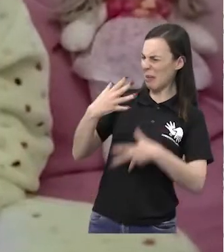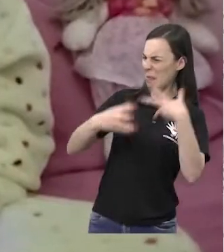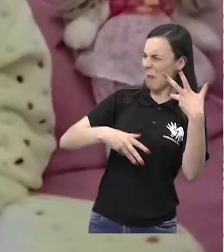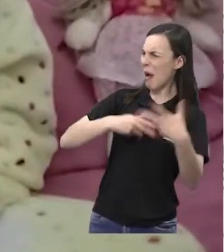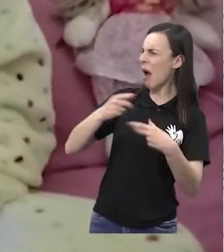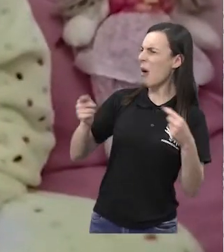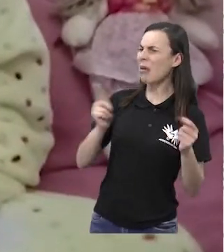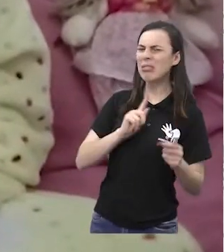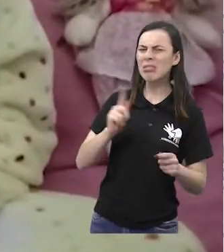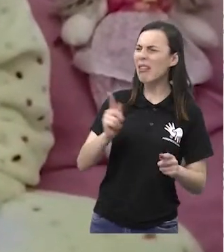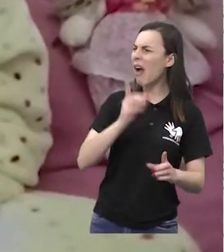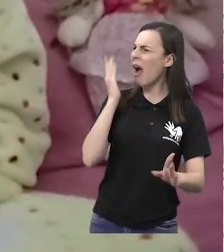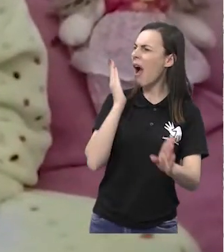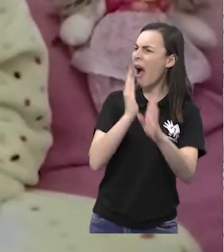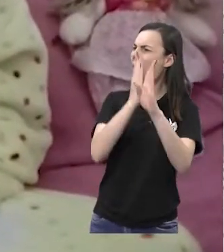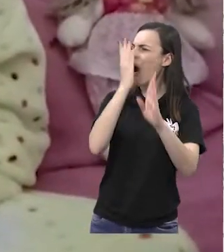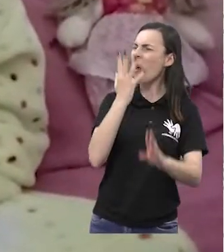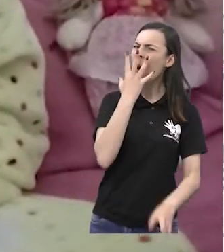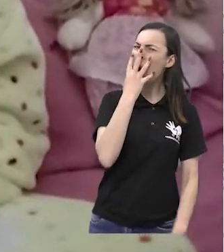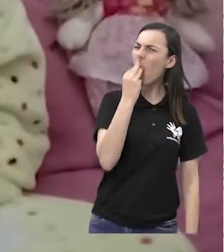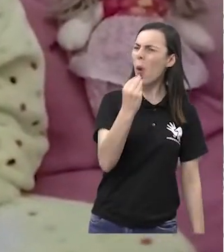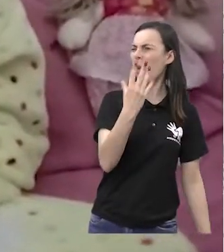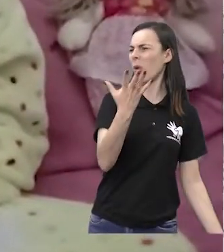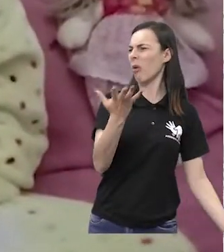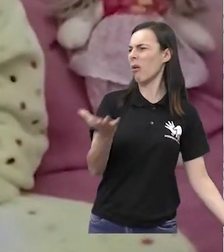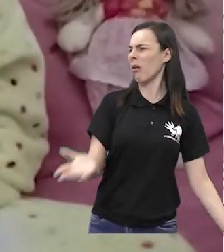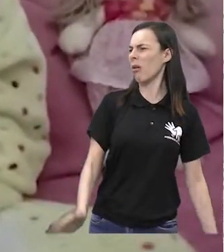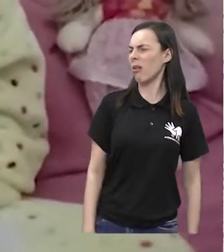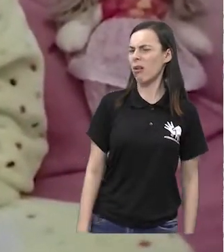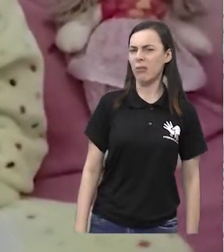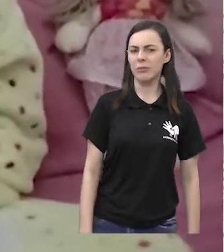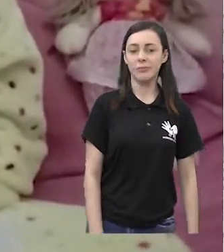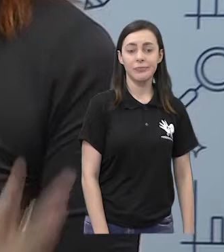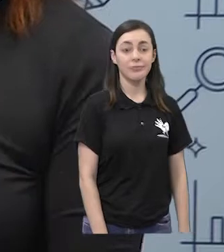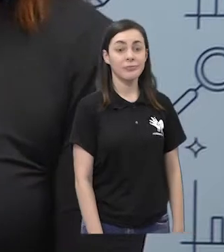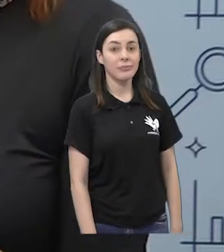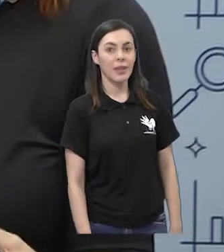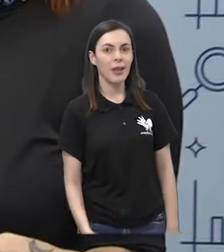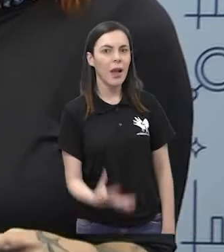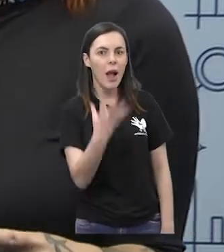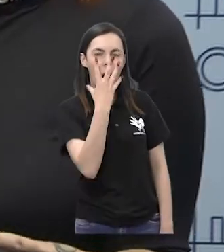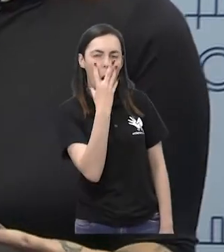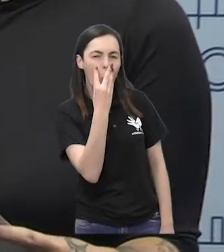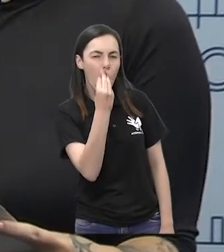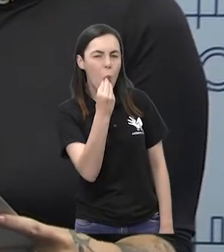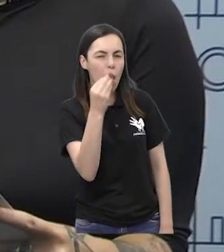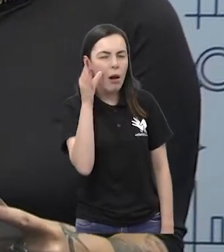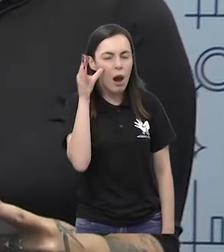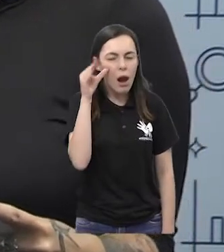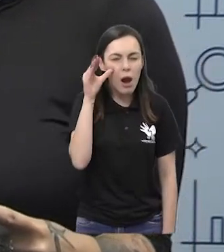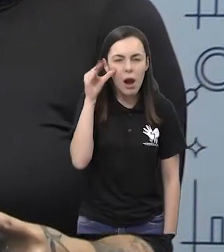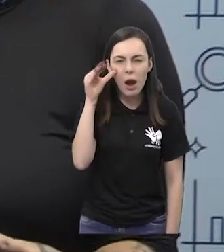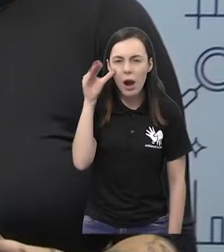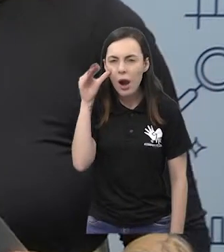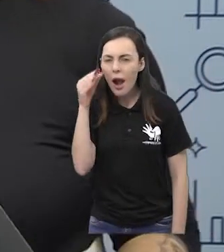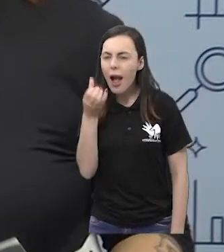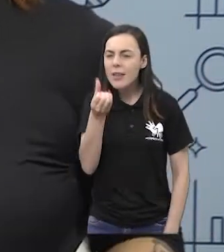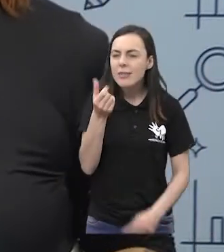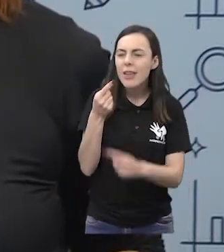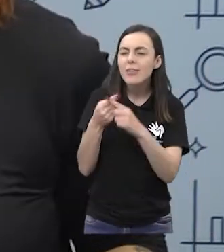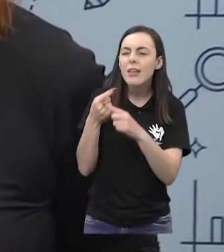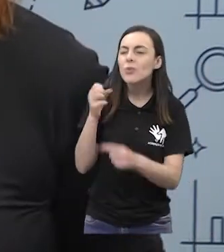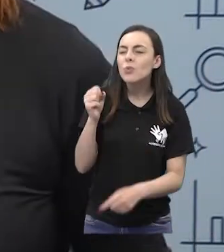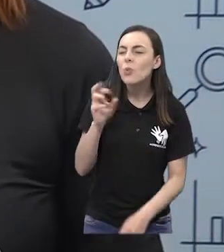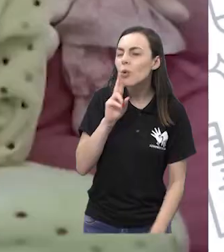bagunça encontrou um lobo não uma girafa e o Lobo quis saber quanto são